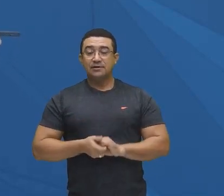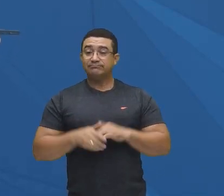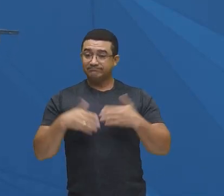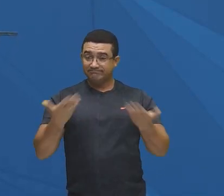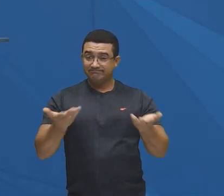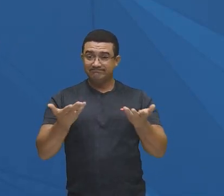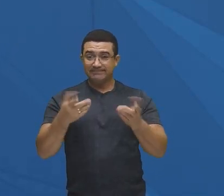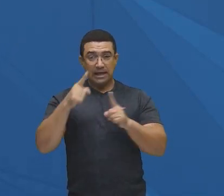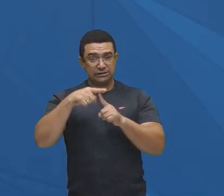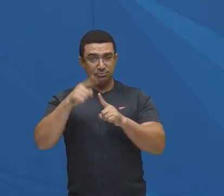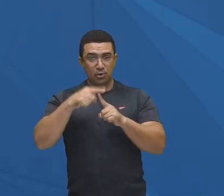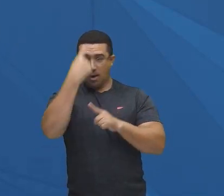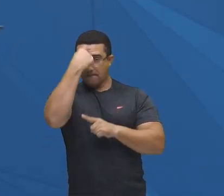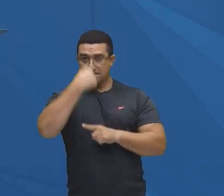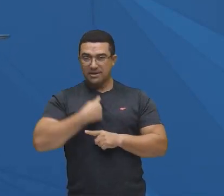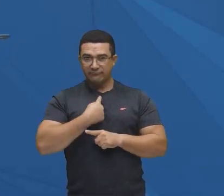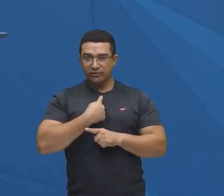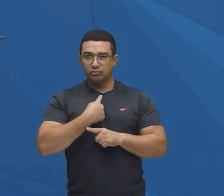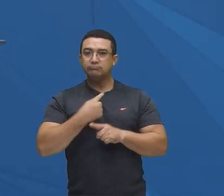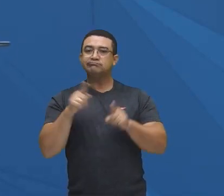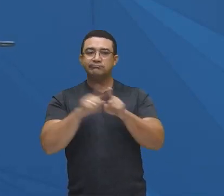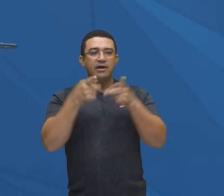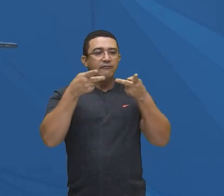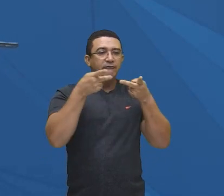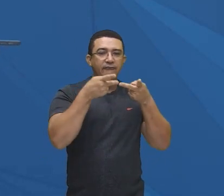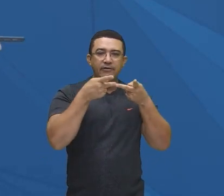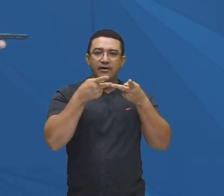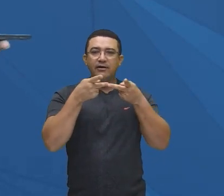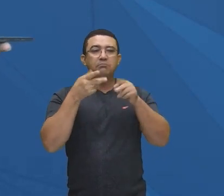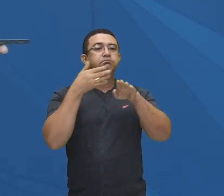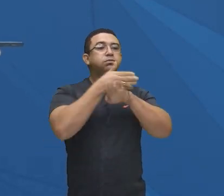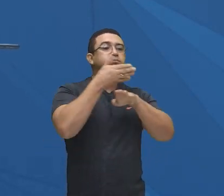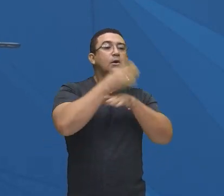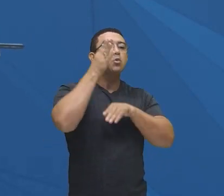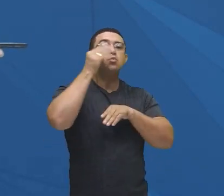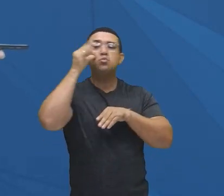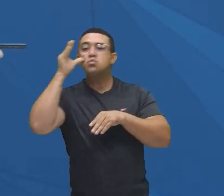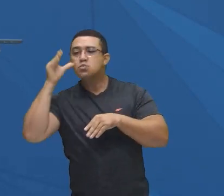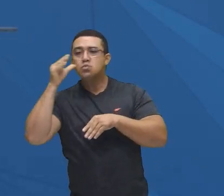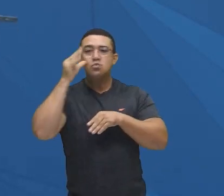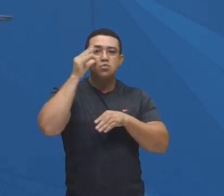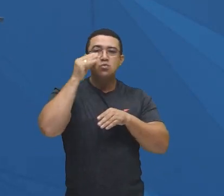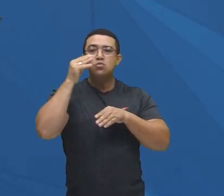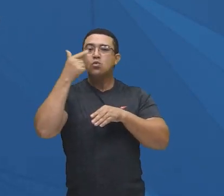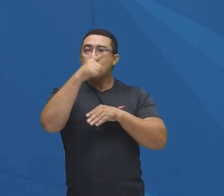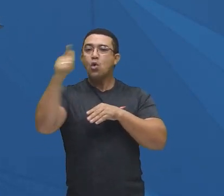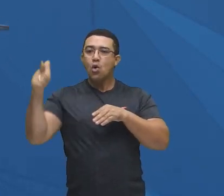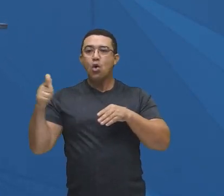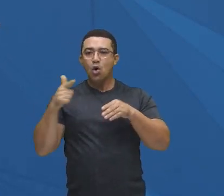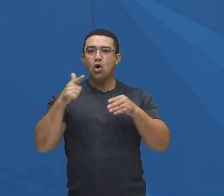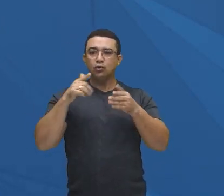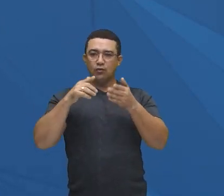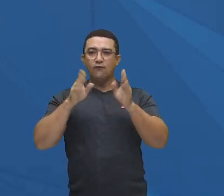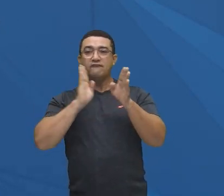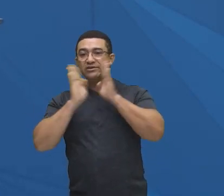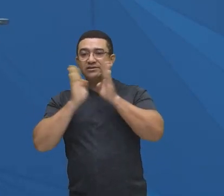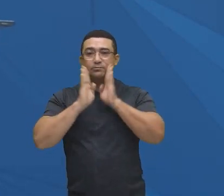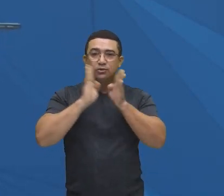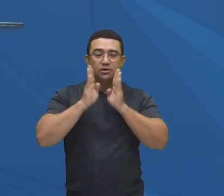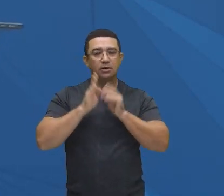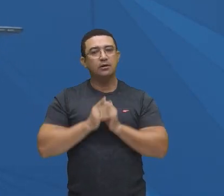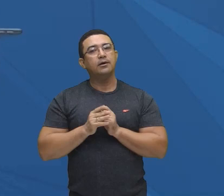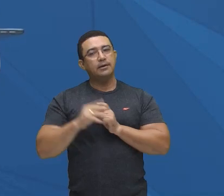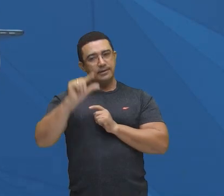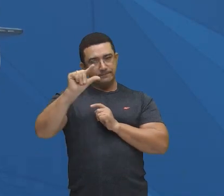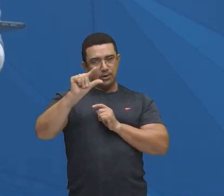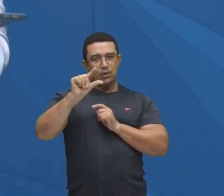de perfil normalmente consegue visitar, né, outras contas, olhar, navegar, e é um pouquinho mais difícil de ser identificado